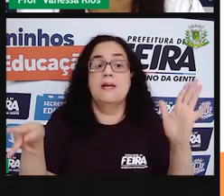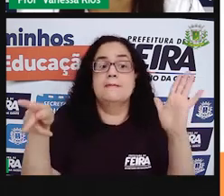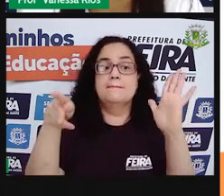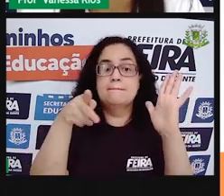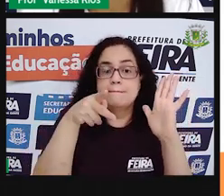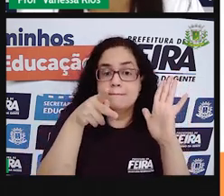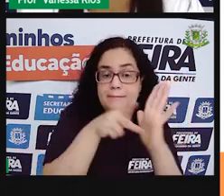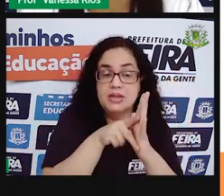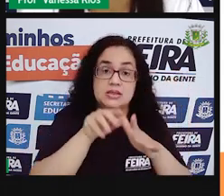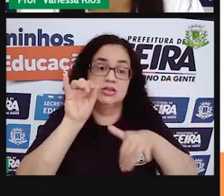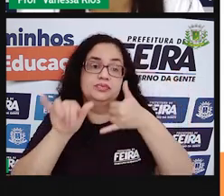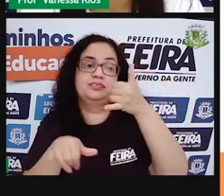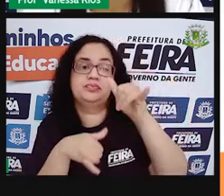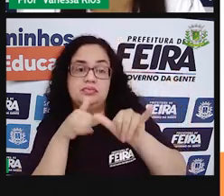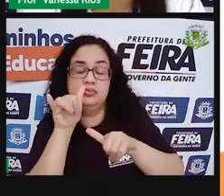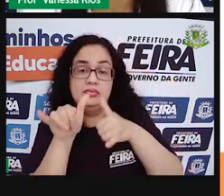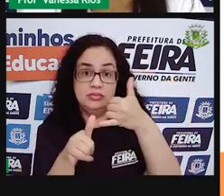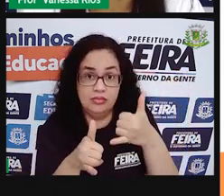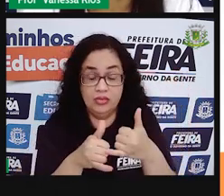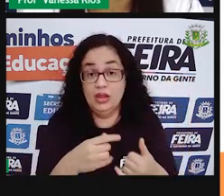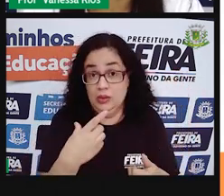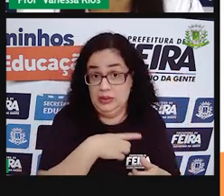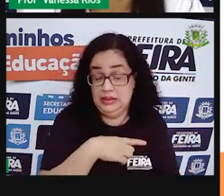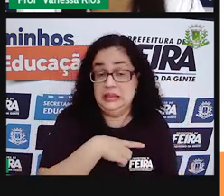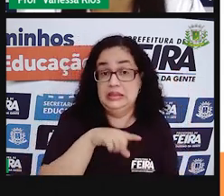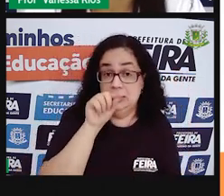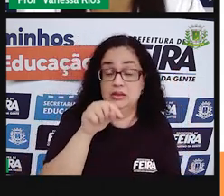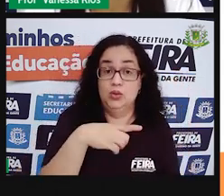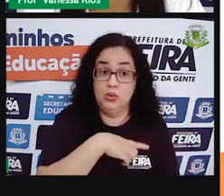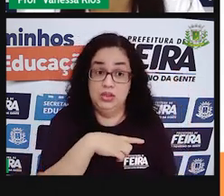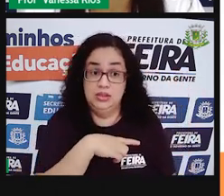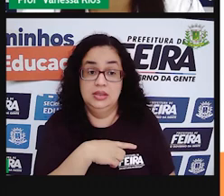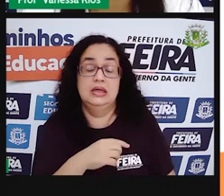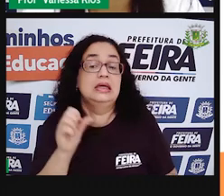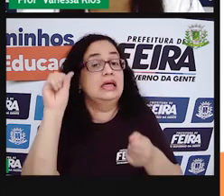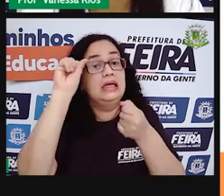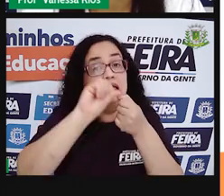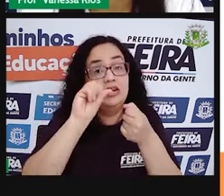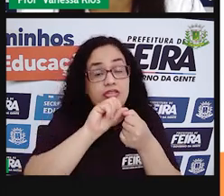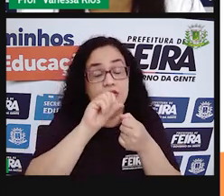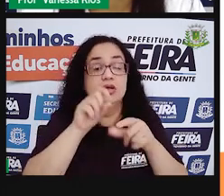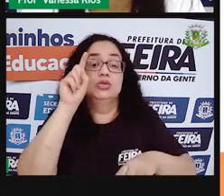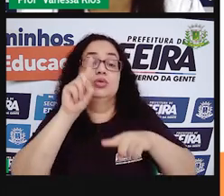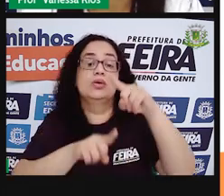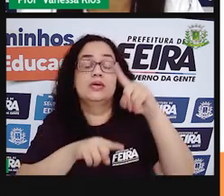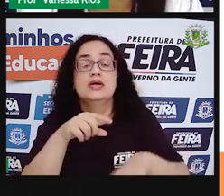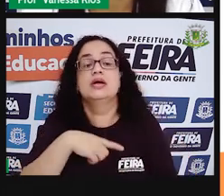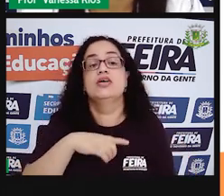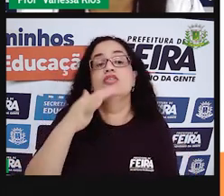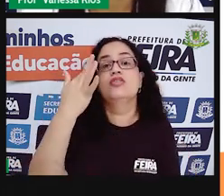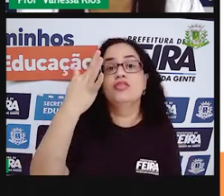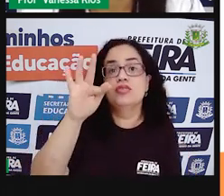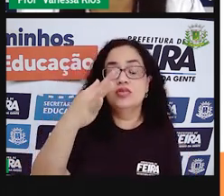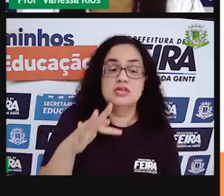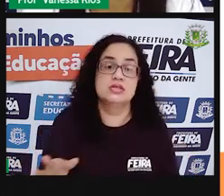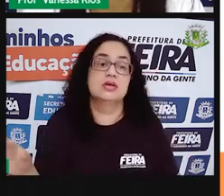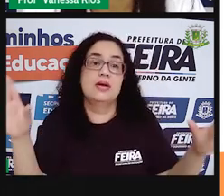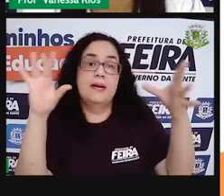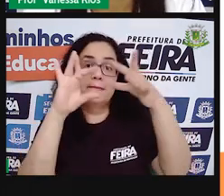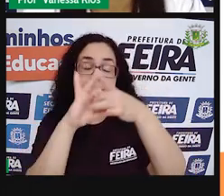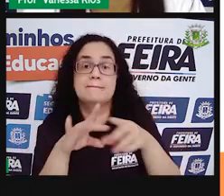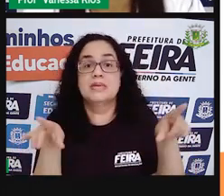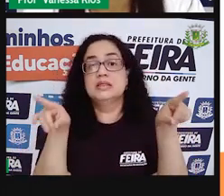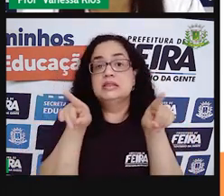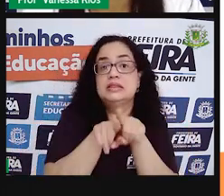químicas estão relacionadas à composição, não é? Do que é feito ali. E as físicas estão relacionadas também